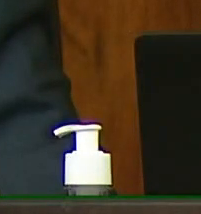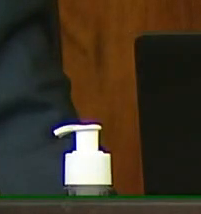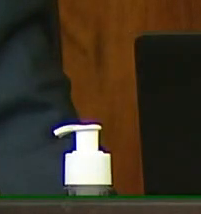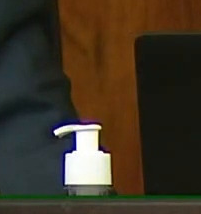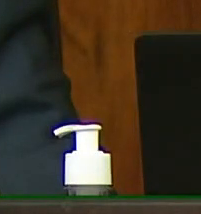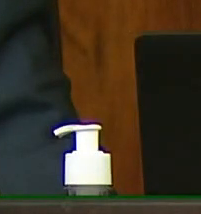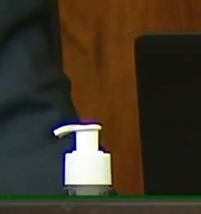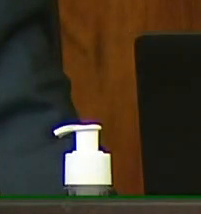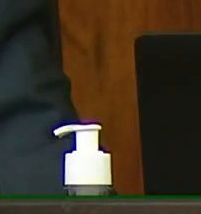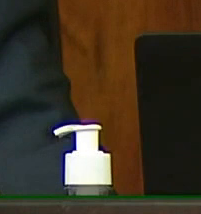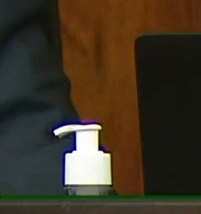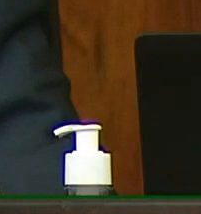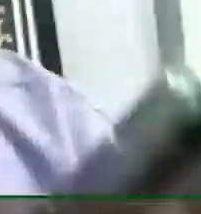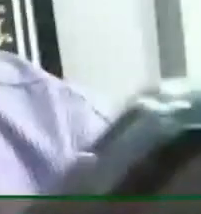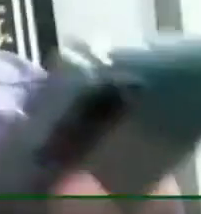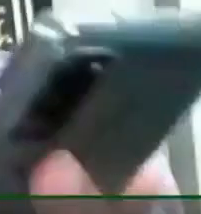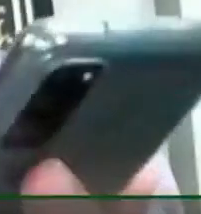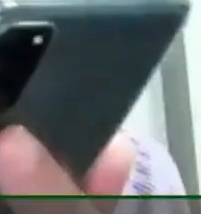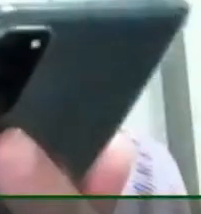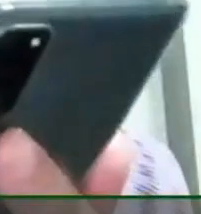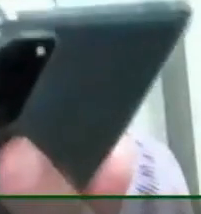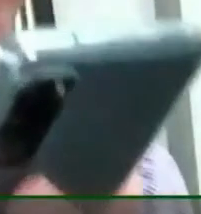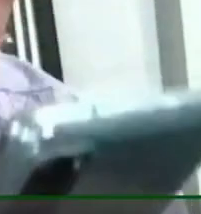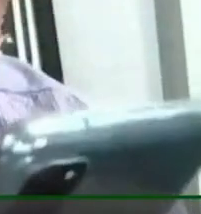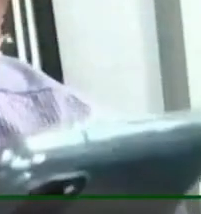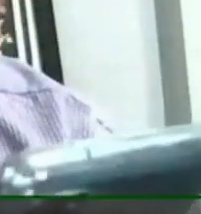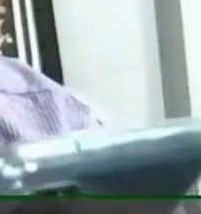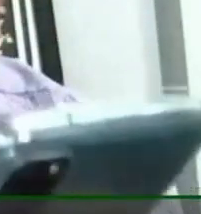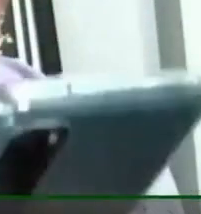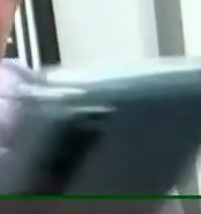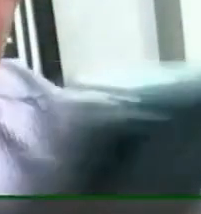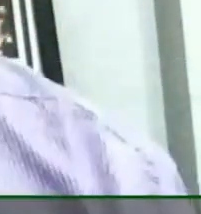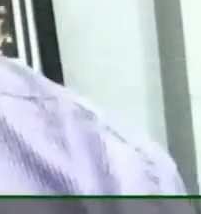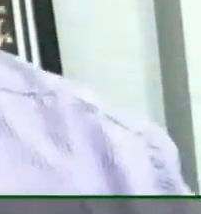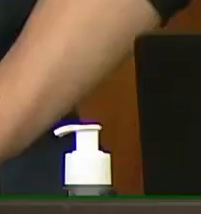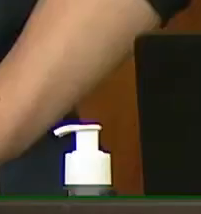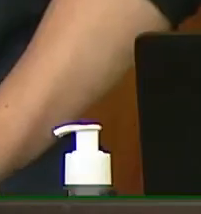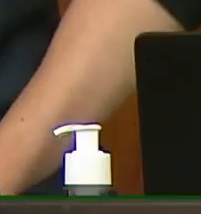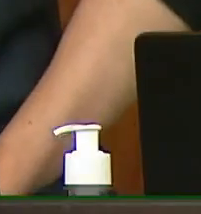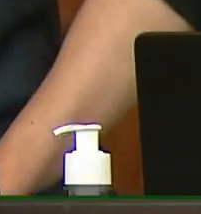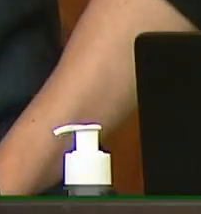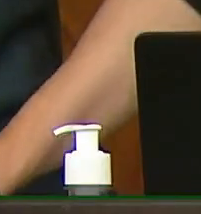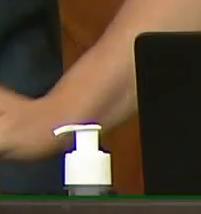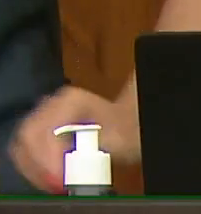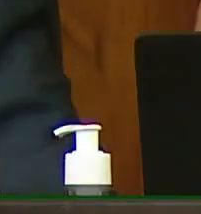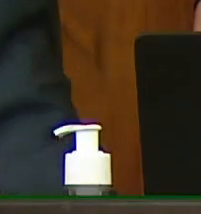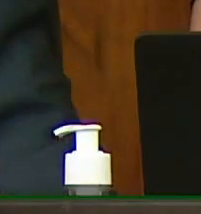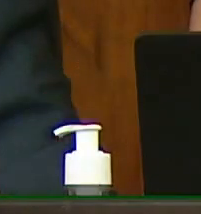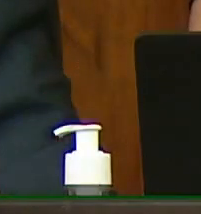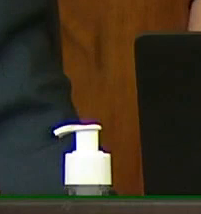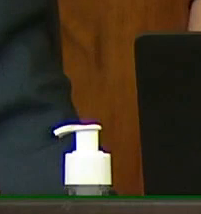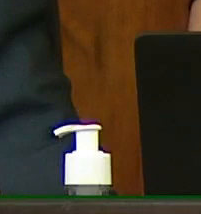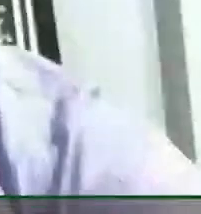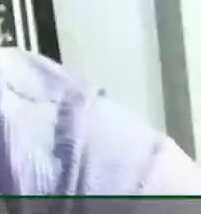então, presidente. Voltou o seu som agora. Voltou meu som aqui, obrigado. Estava ligando para o DTI me ajudar aqui.